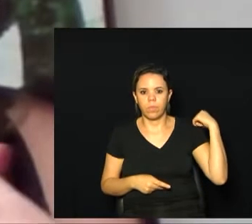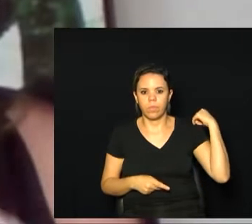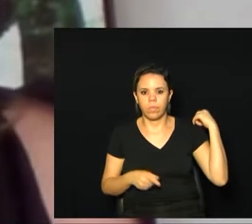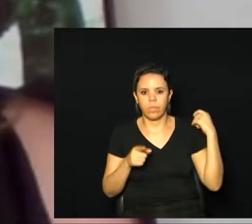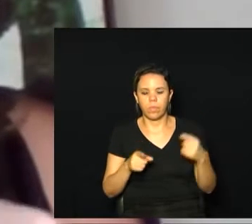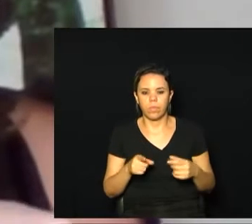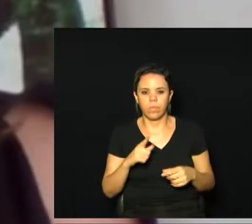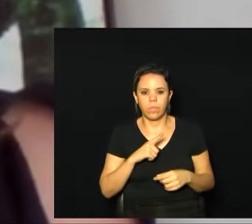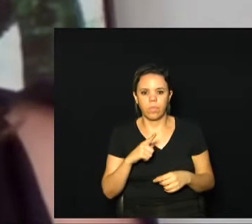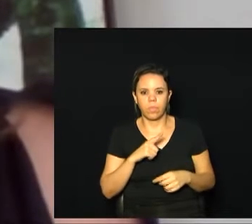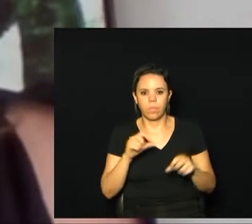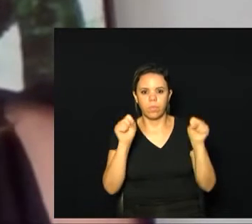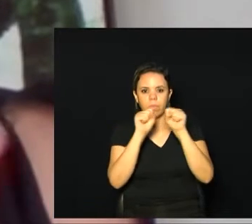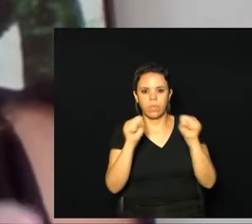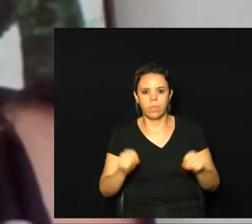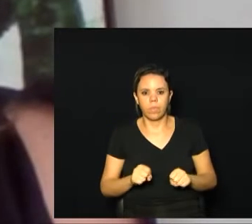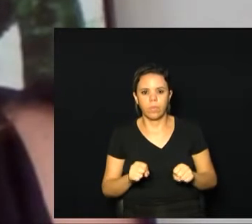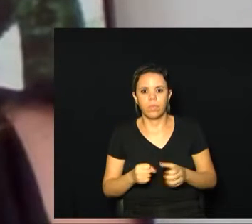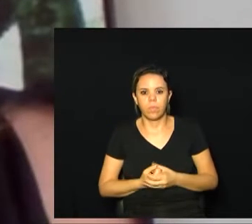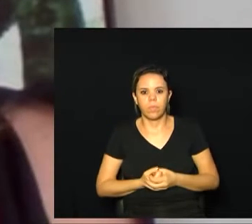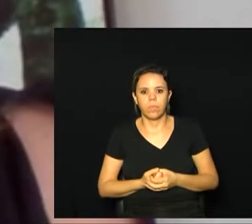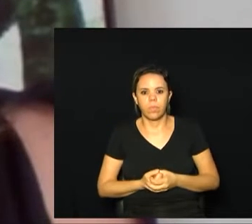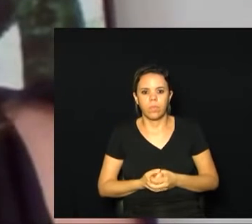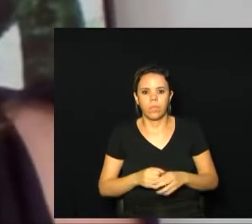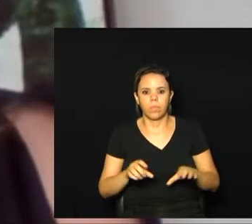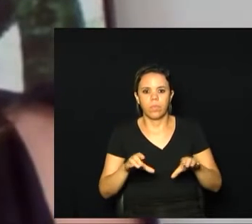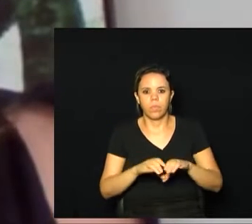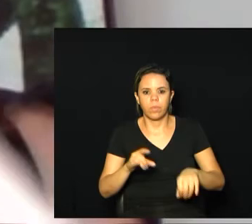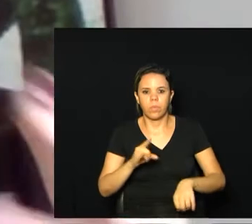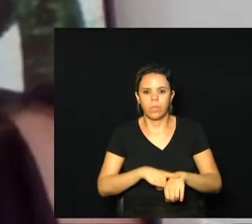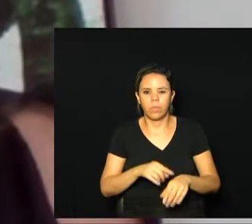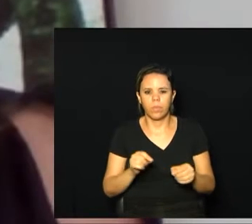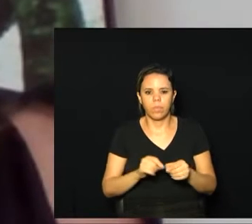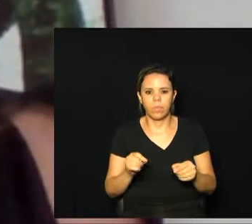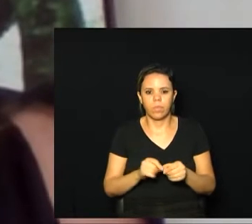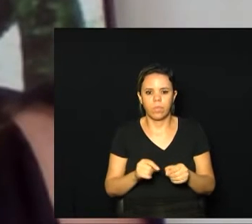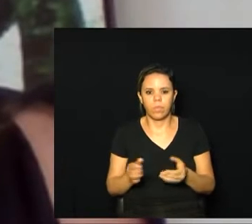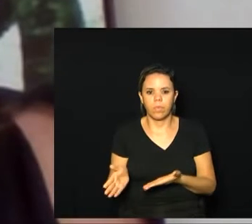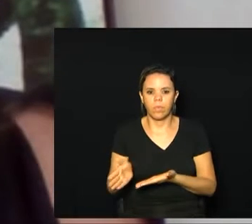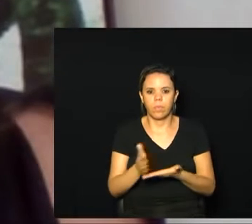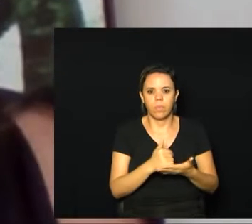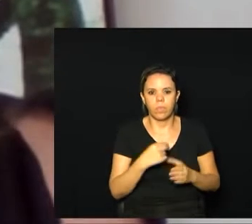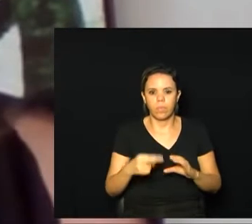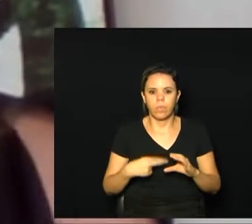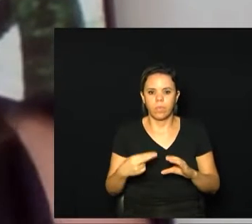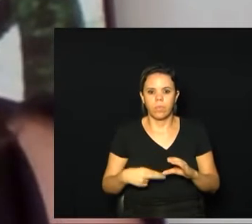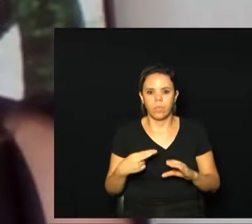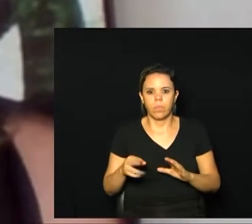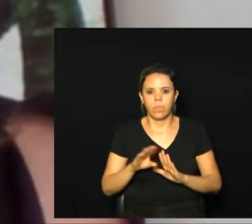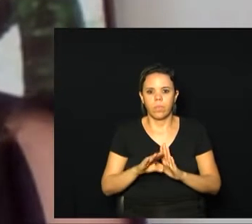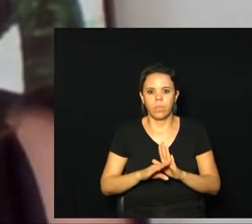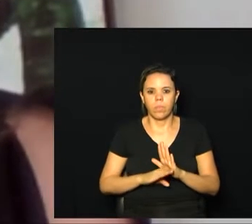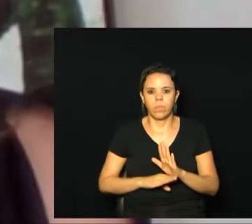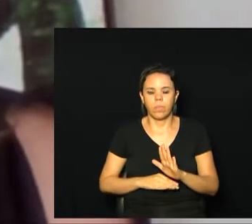você ter o sistema de tratamento do esgoto e você fazer uma boa coleta de resíduos, né, um programa